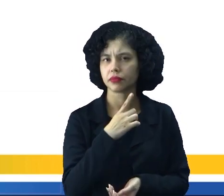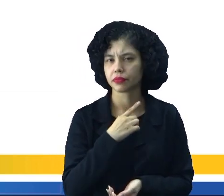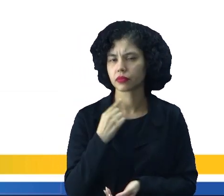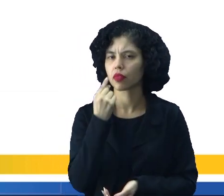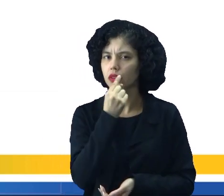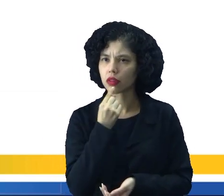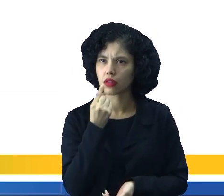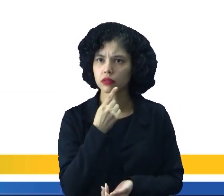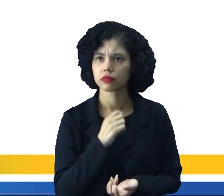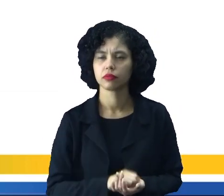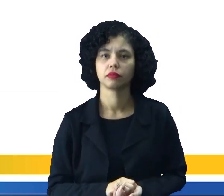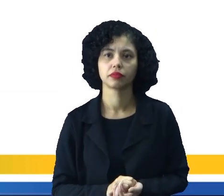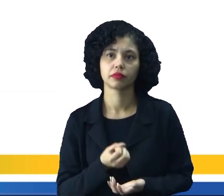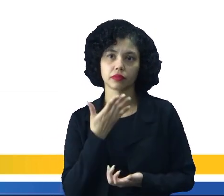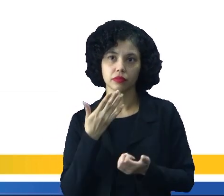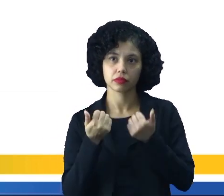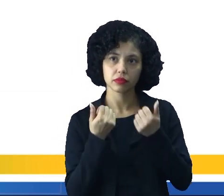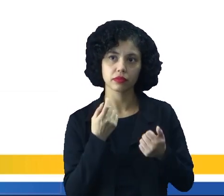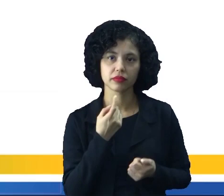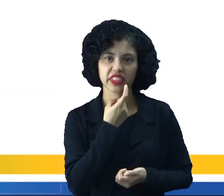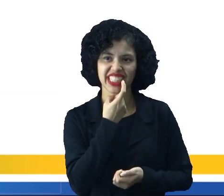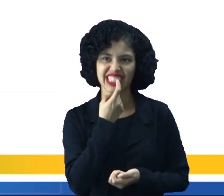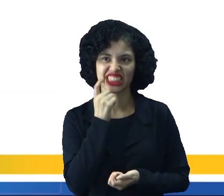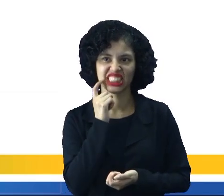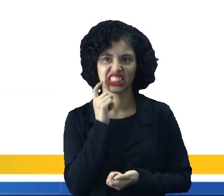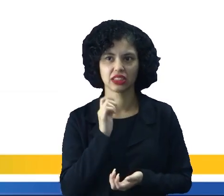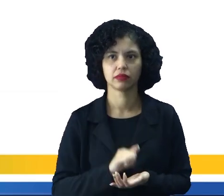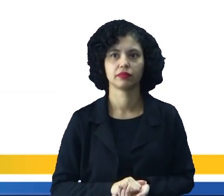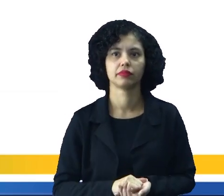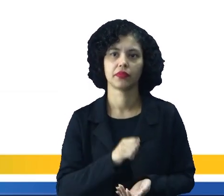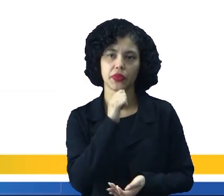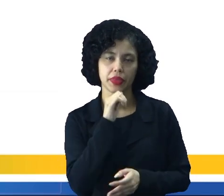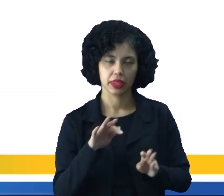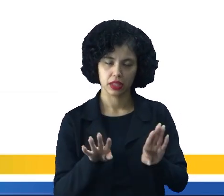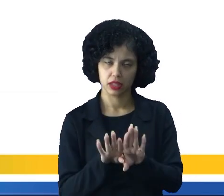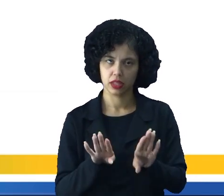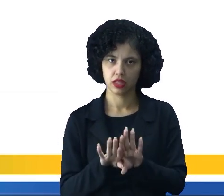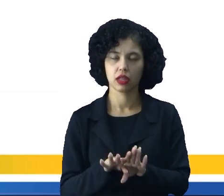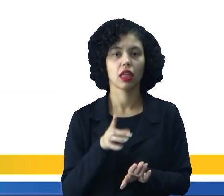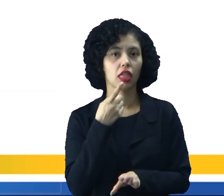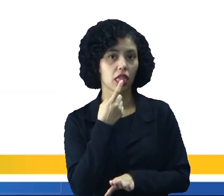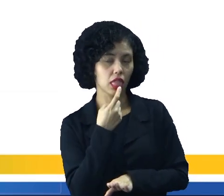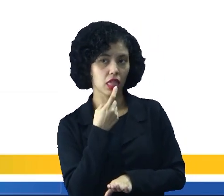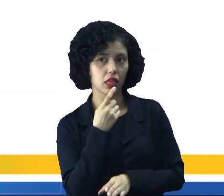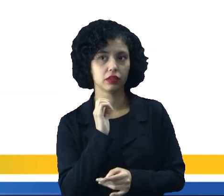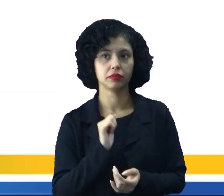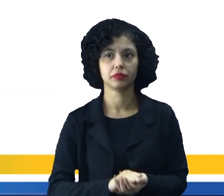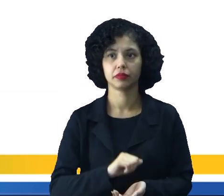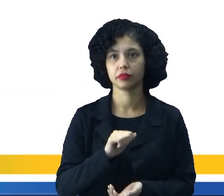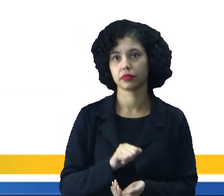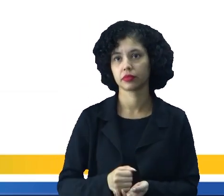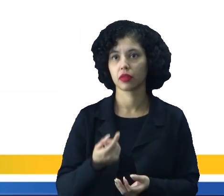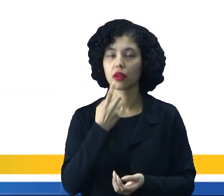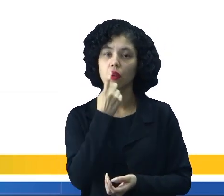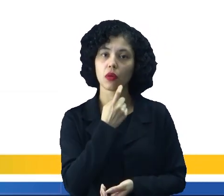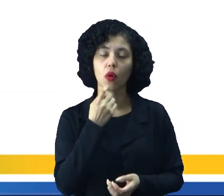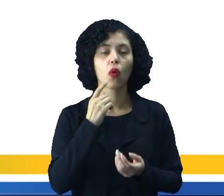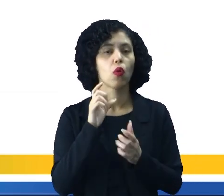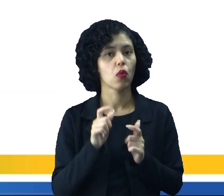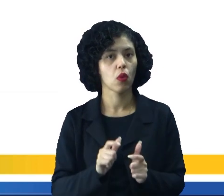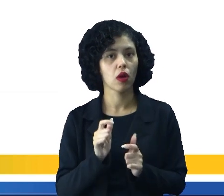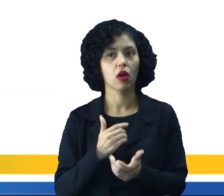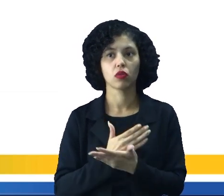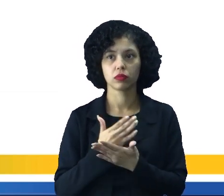na boca? Muito bem, temos dentes, né? Além do dentes, também temos a língua. A boca é o local onde a